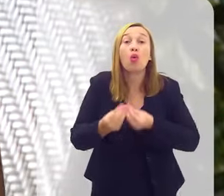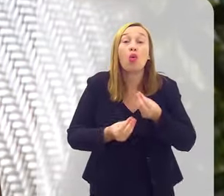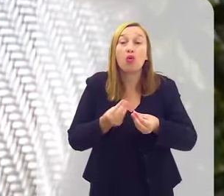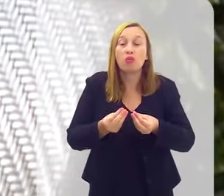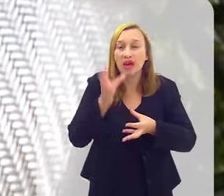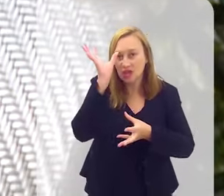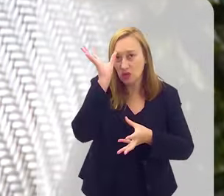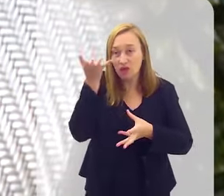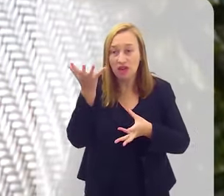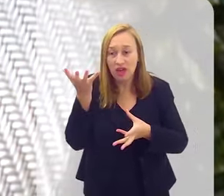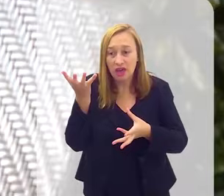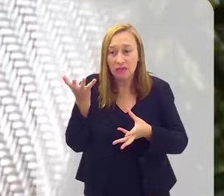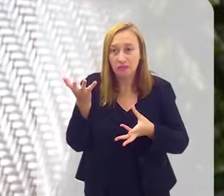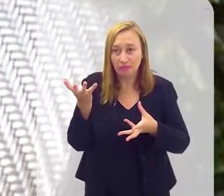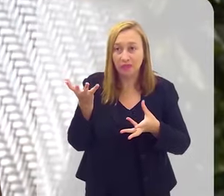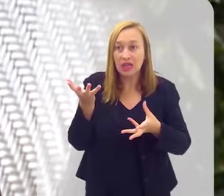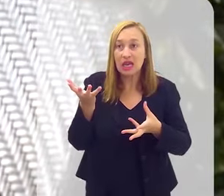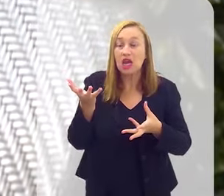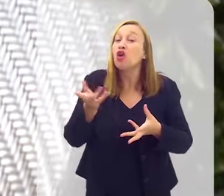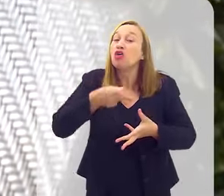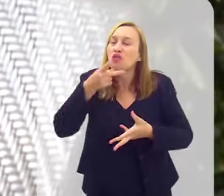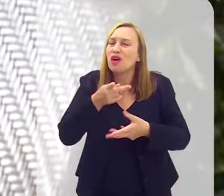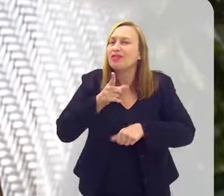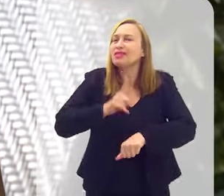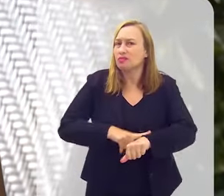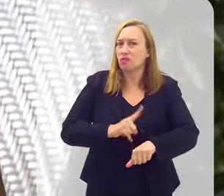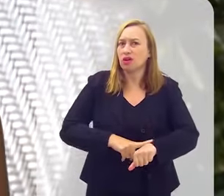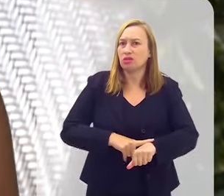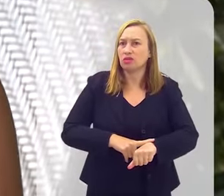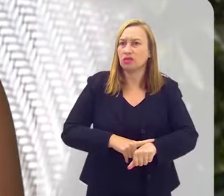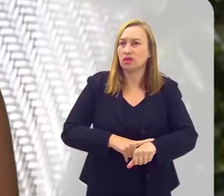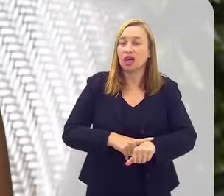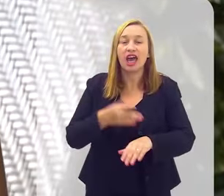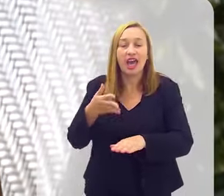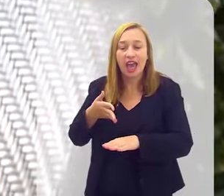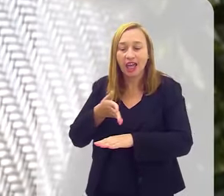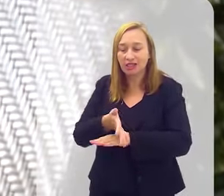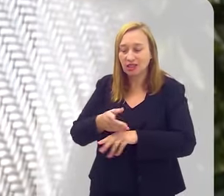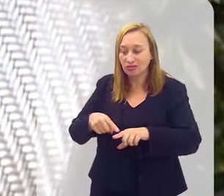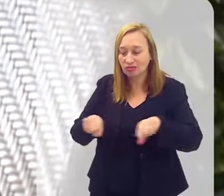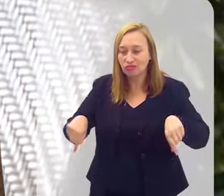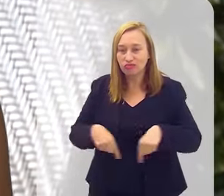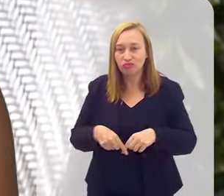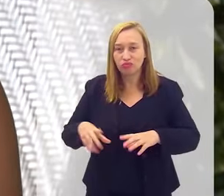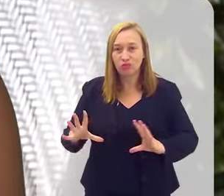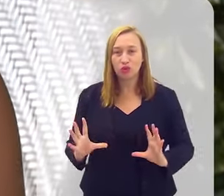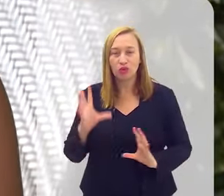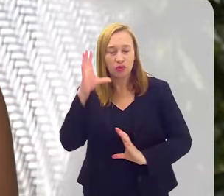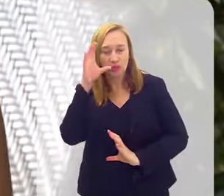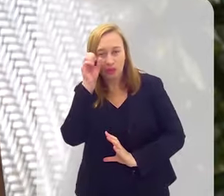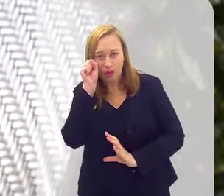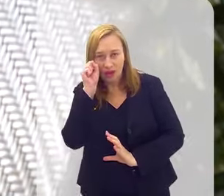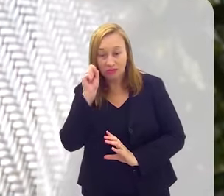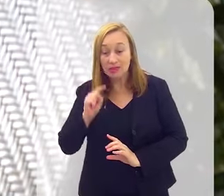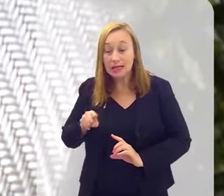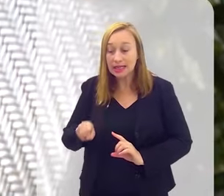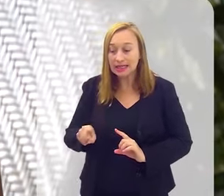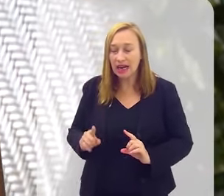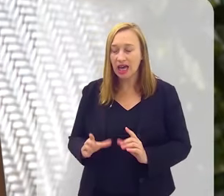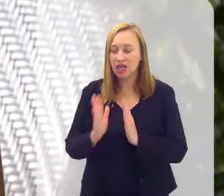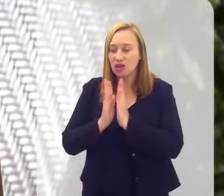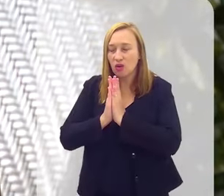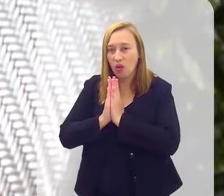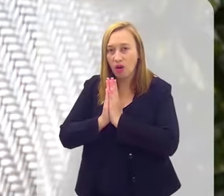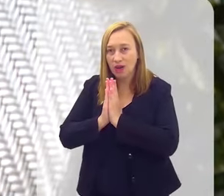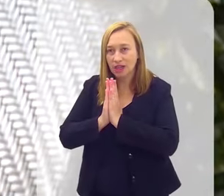esvaziar esvaziar isso o que eu te falo nessa hora entra no teu quarto fecha a porta